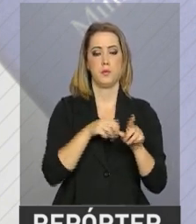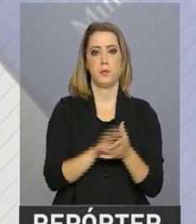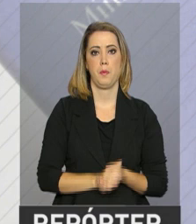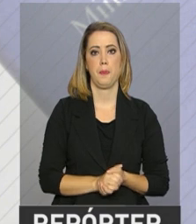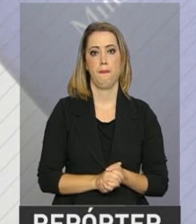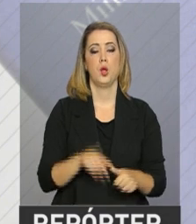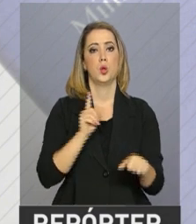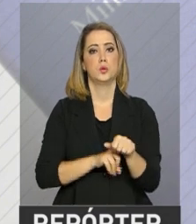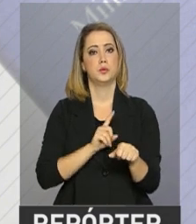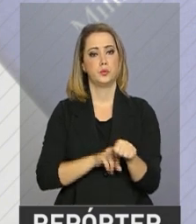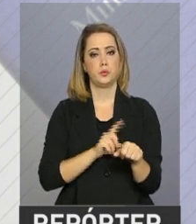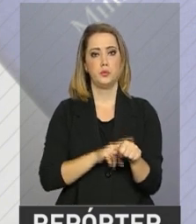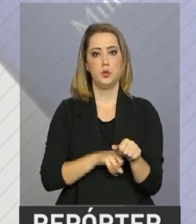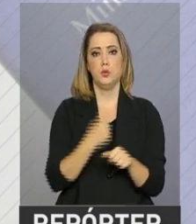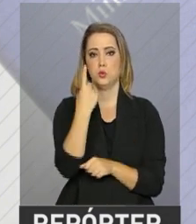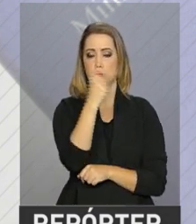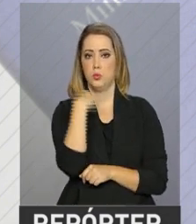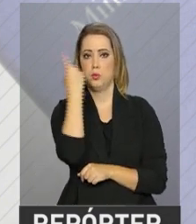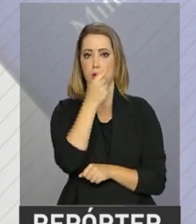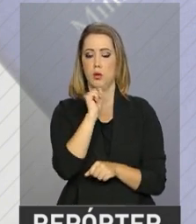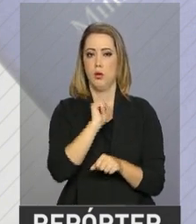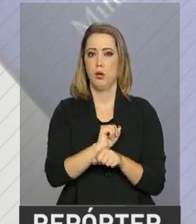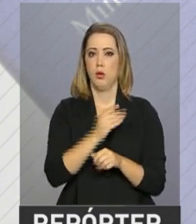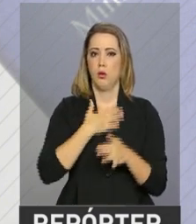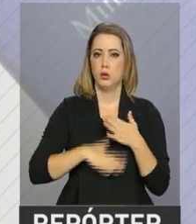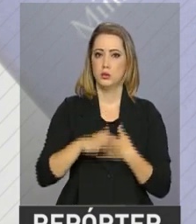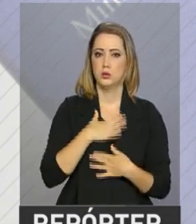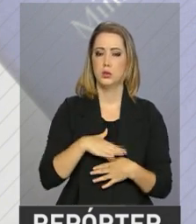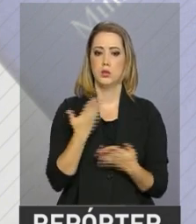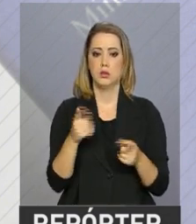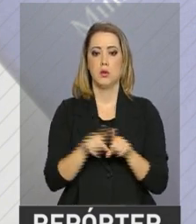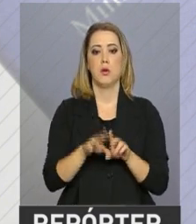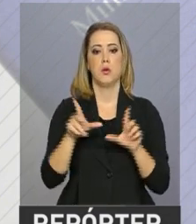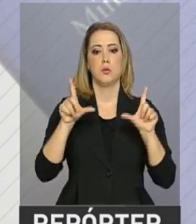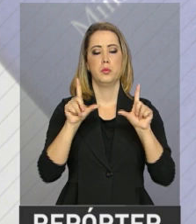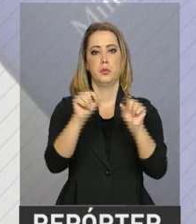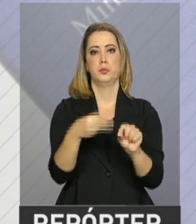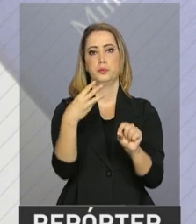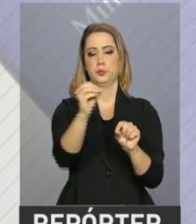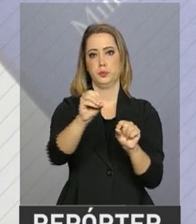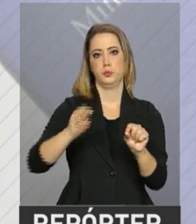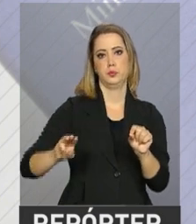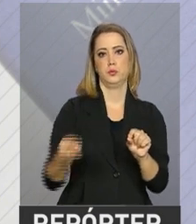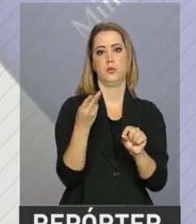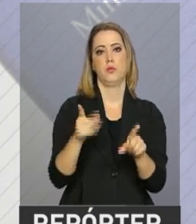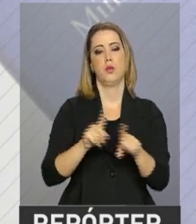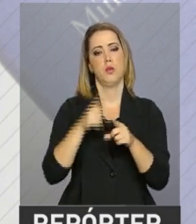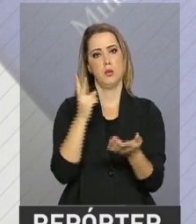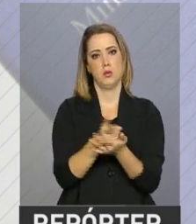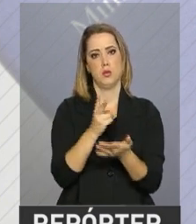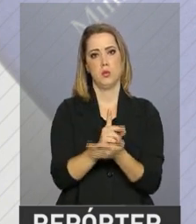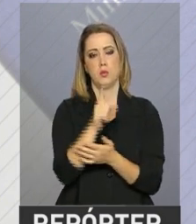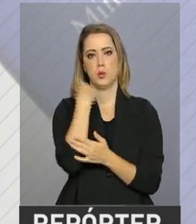o intervalo para descanso de 1 hora pode ser reduzido para 30 minutos desde que esse tempo seja incluído